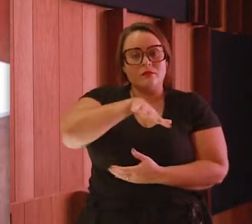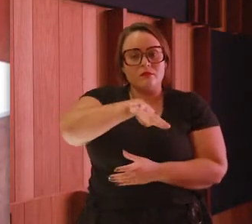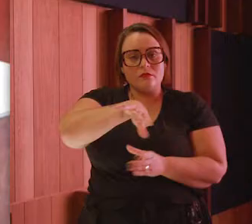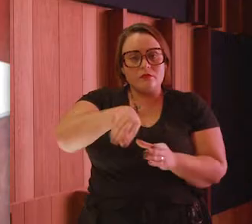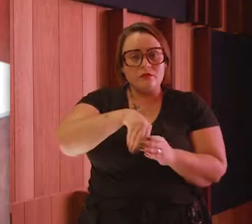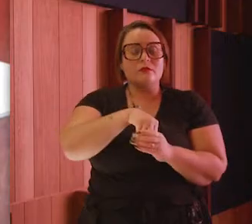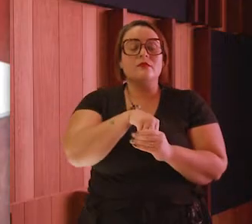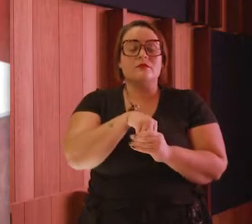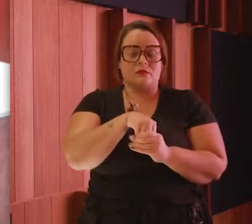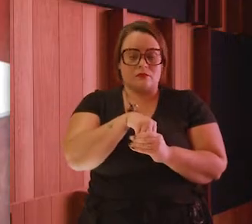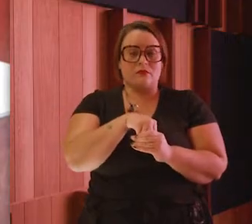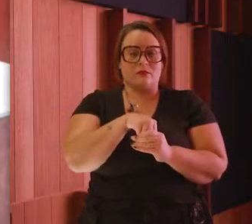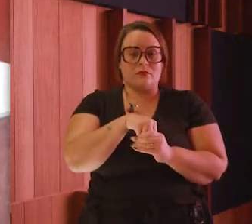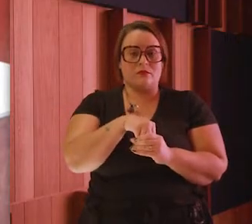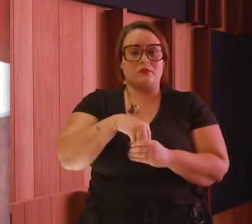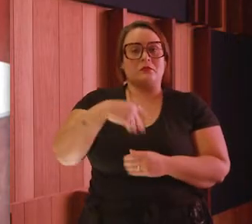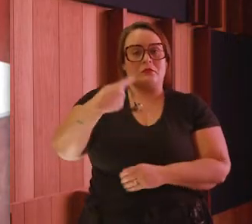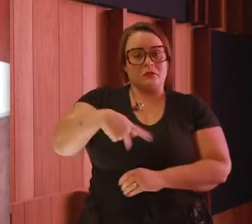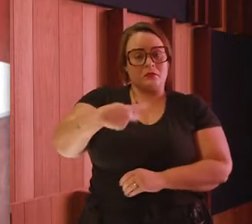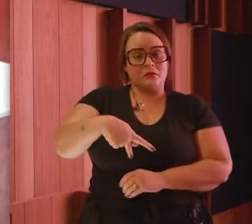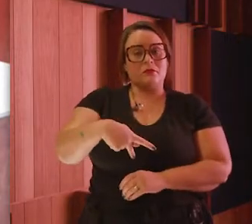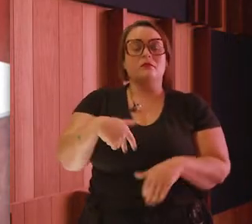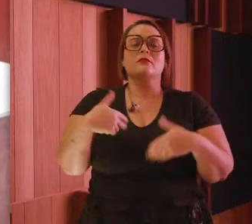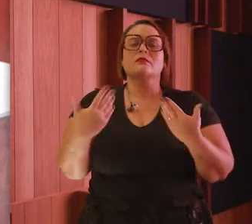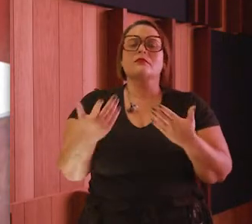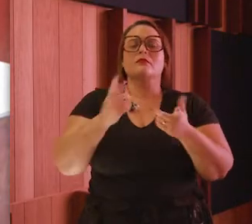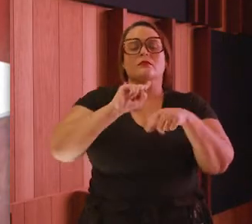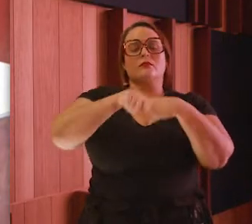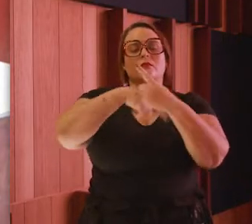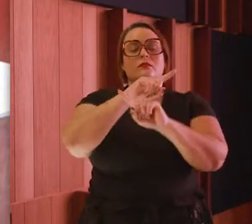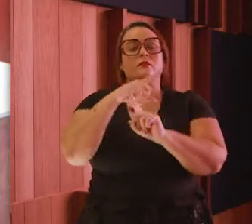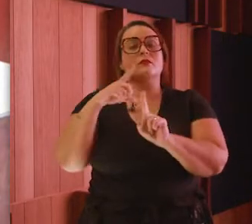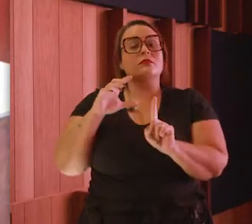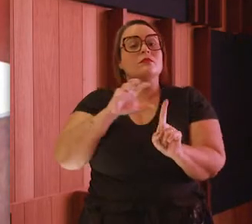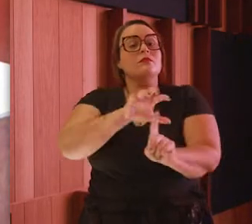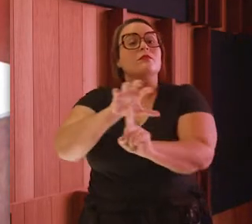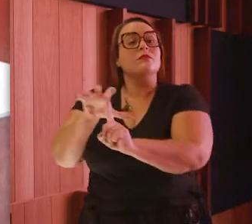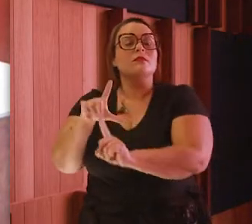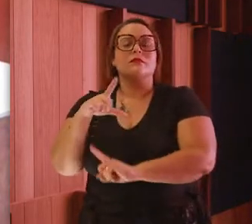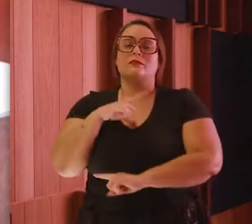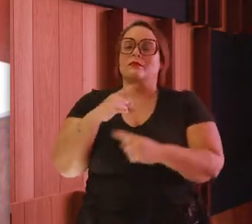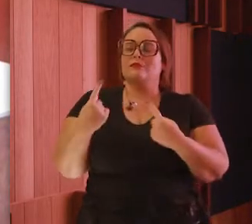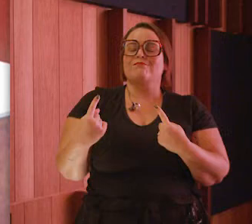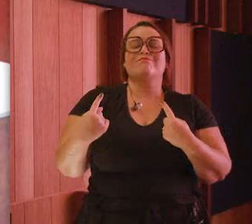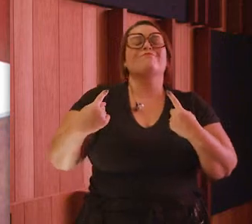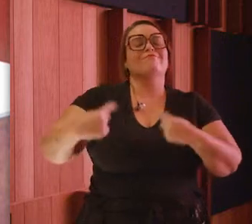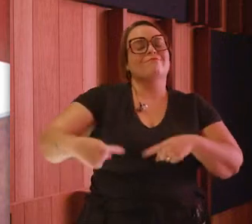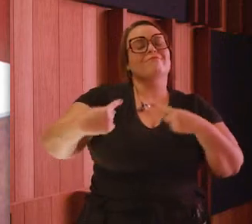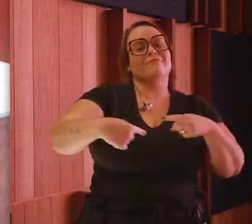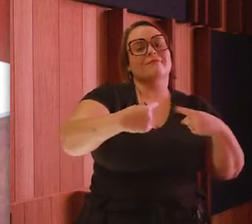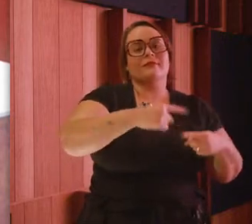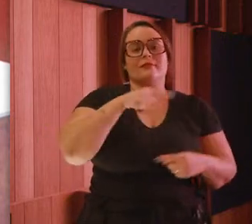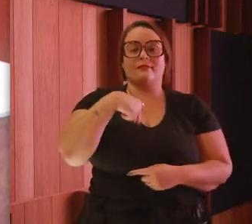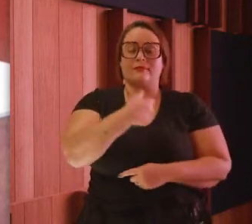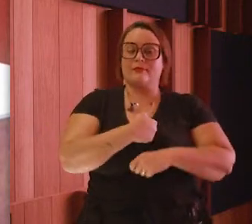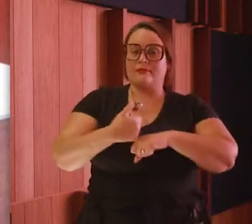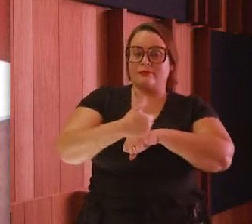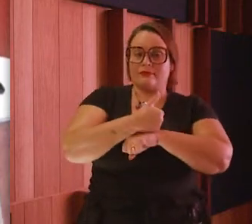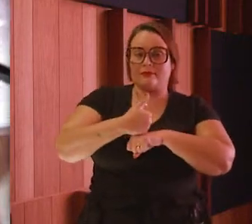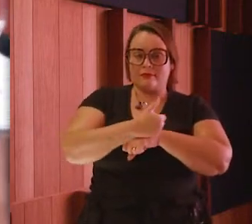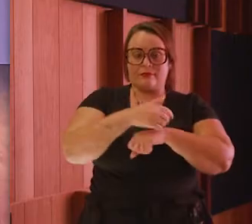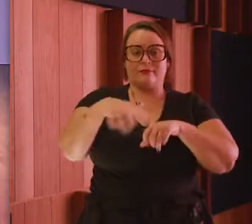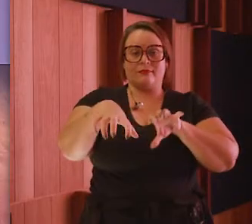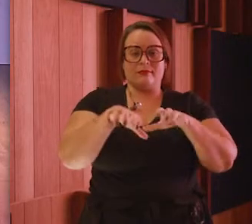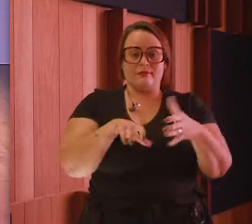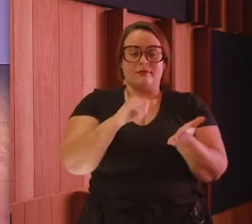doméstico. Transformações e impactos que trazem desafios para todos nós, profissionais da área